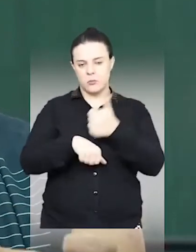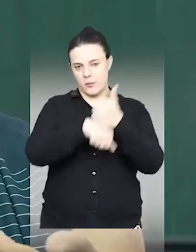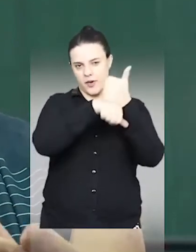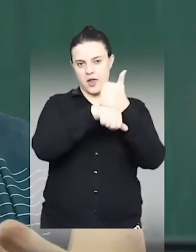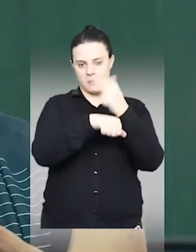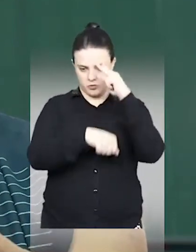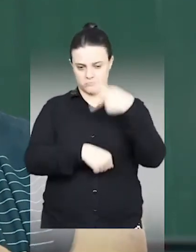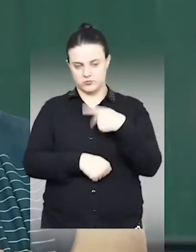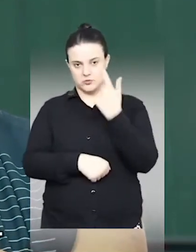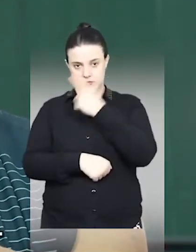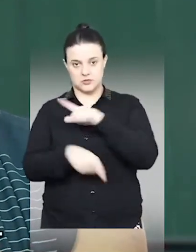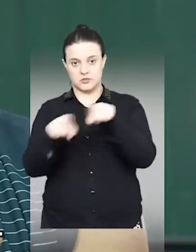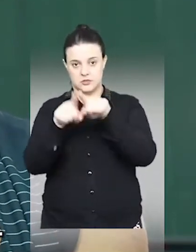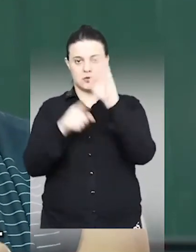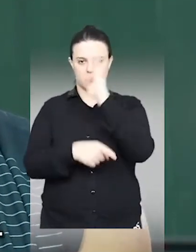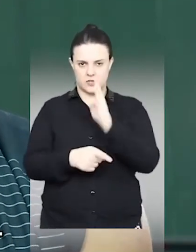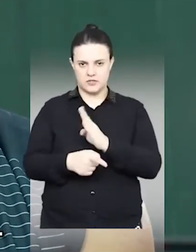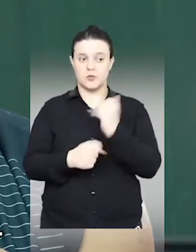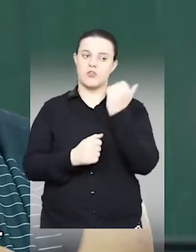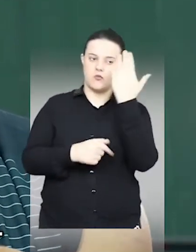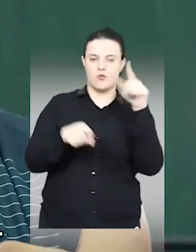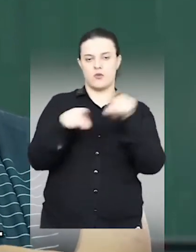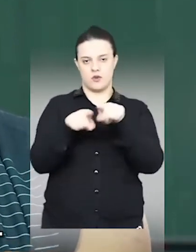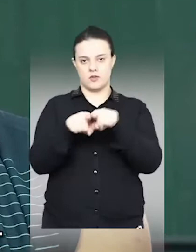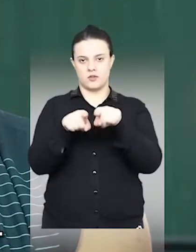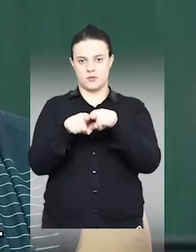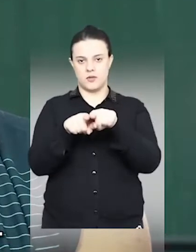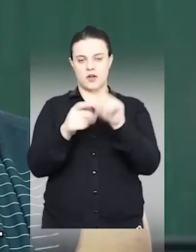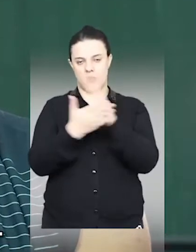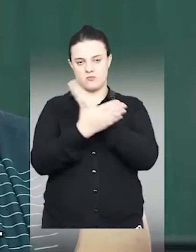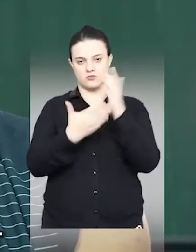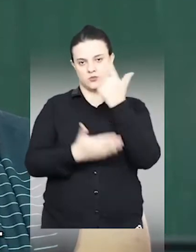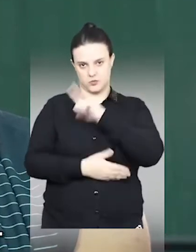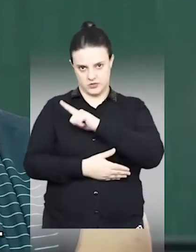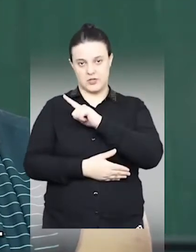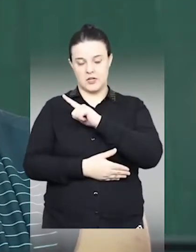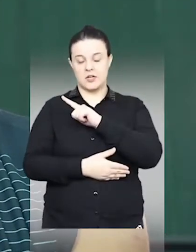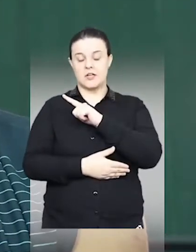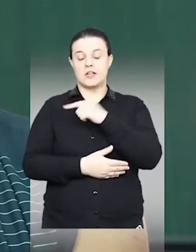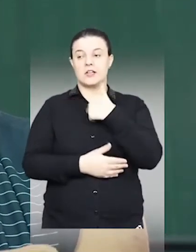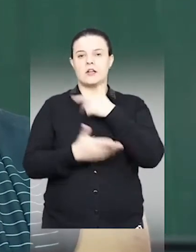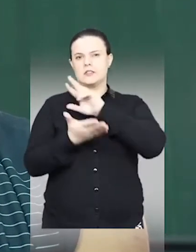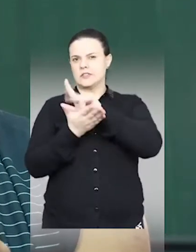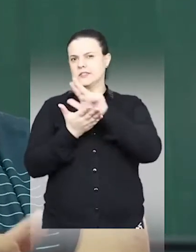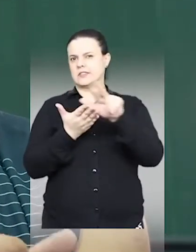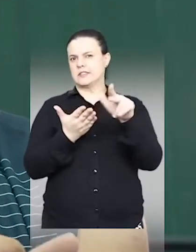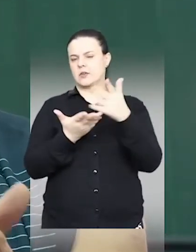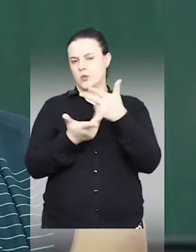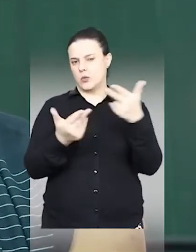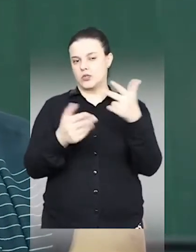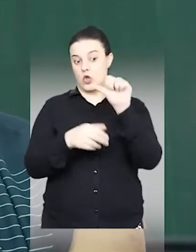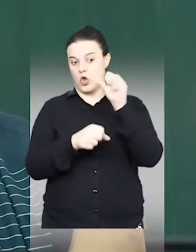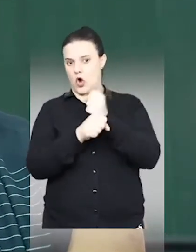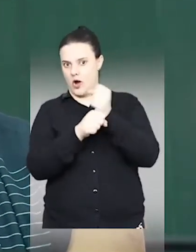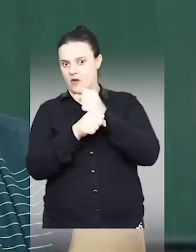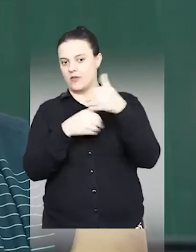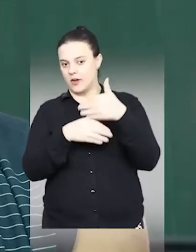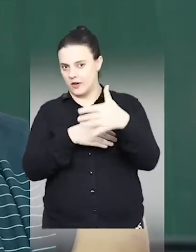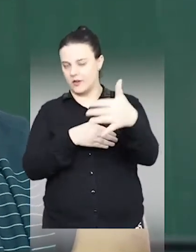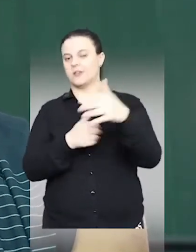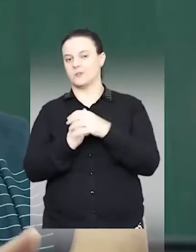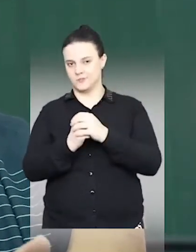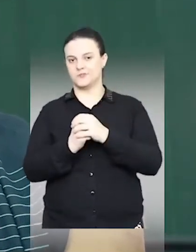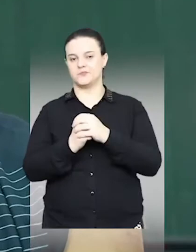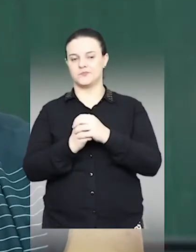individuais também. No Brasil, e já ganhei fora do Brasil também. Então foi bastante coisa ao longo desses 9 anos,